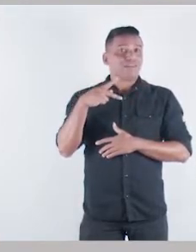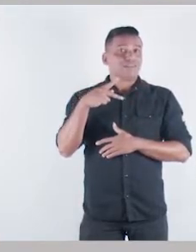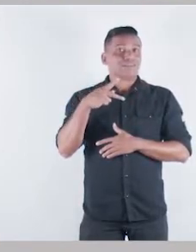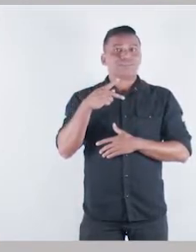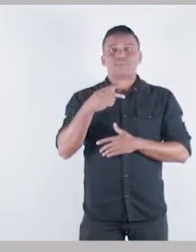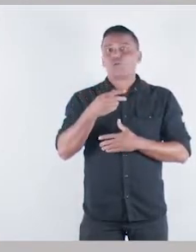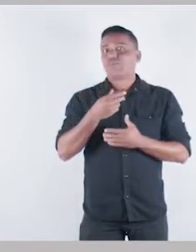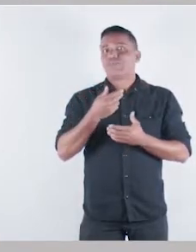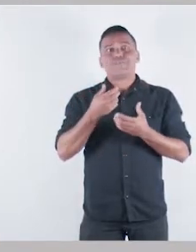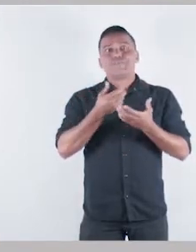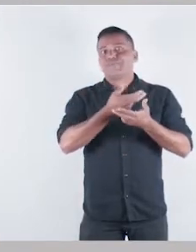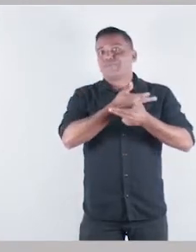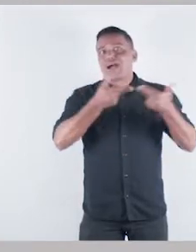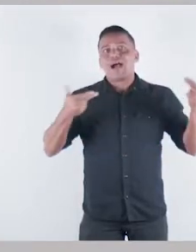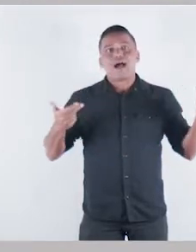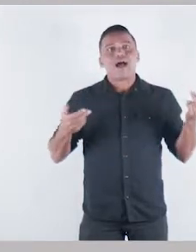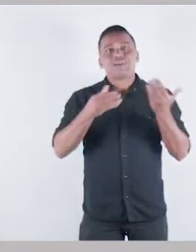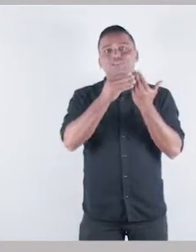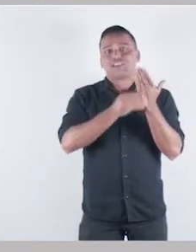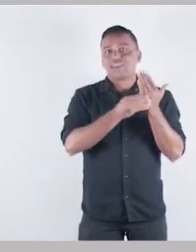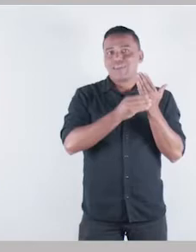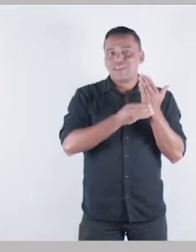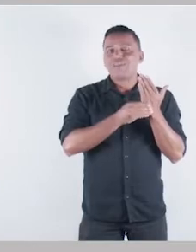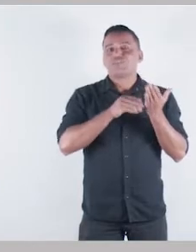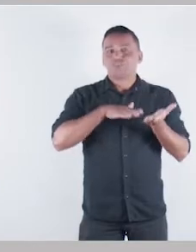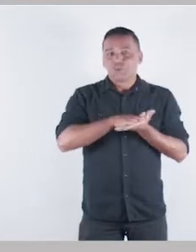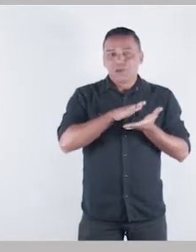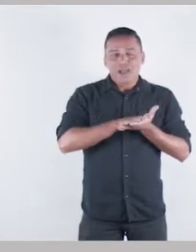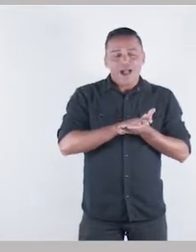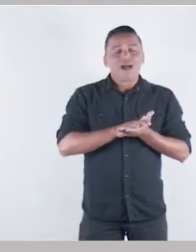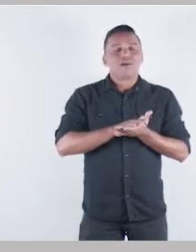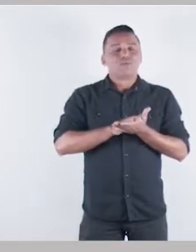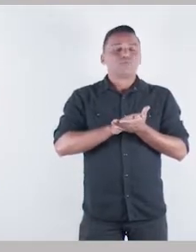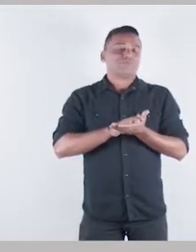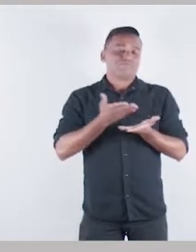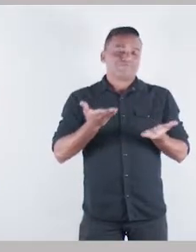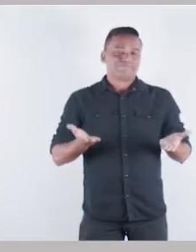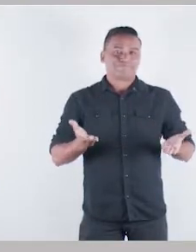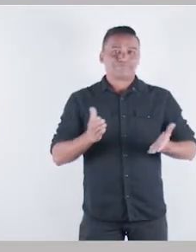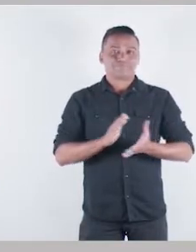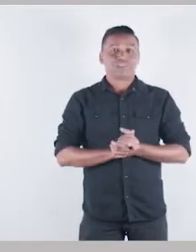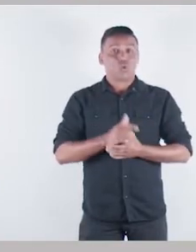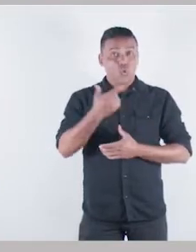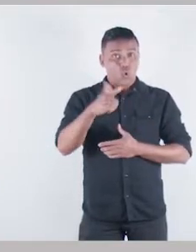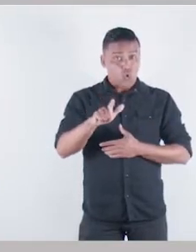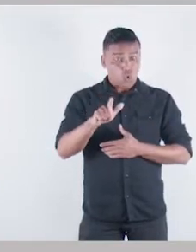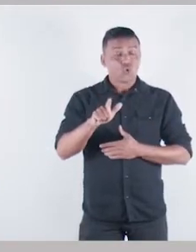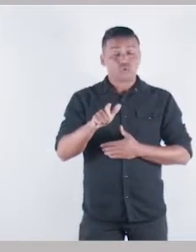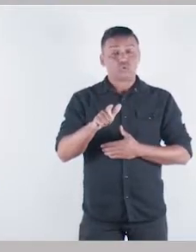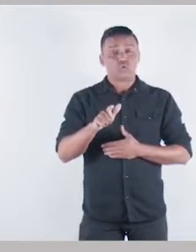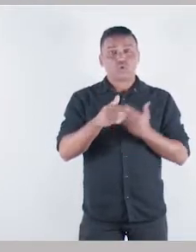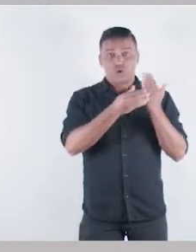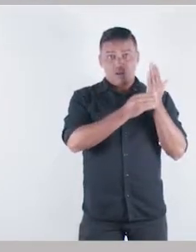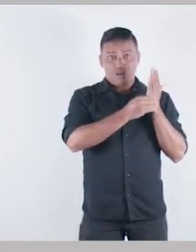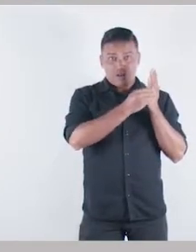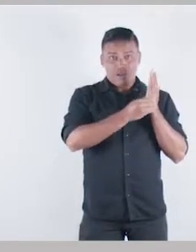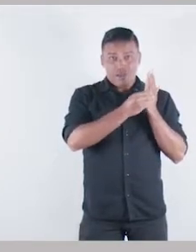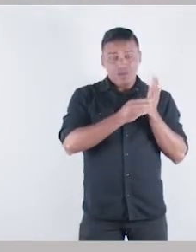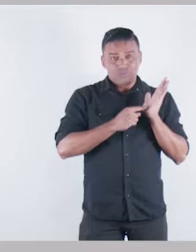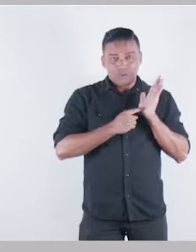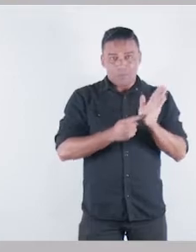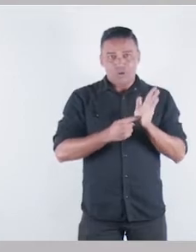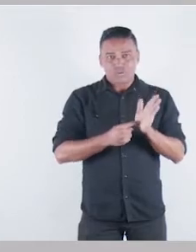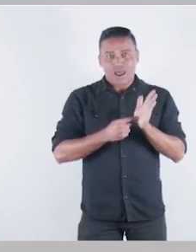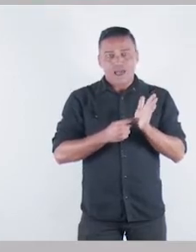livros naquela editora. Né? E o outro livro, que eu gostaria de comentar brevemente com